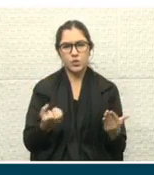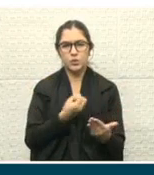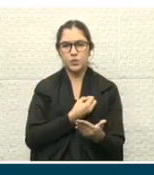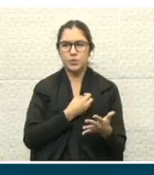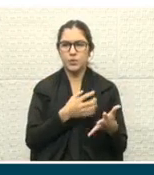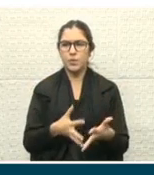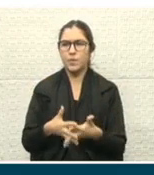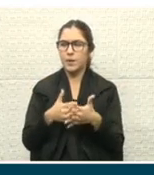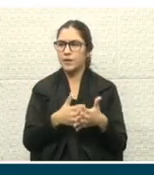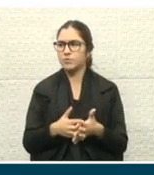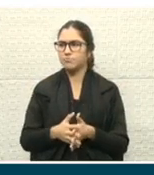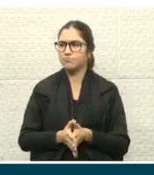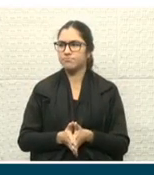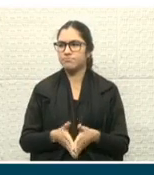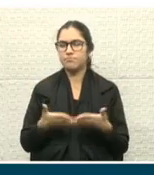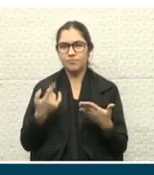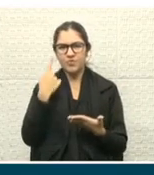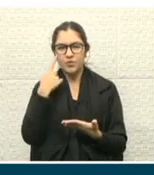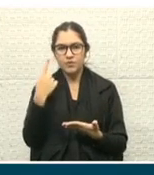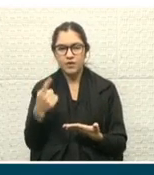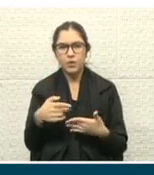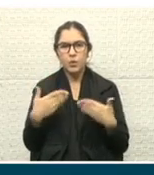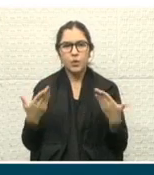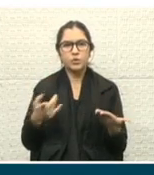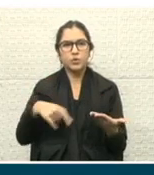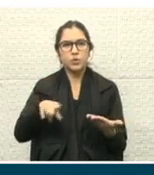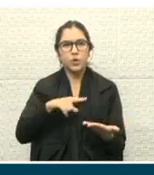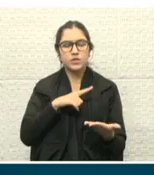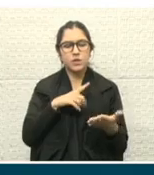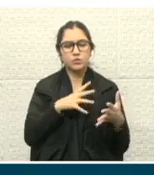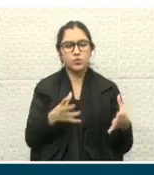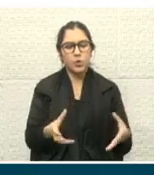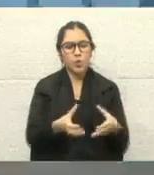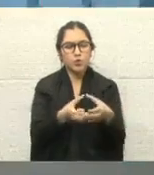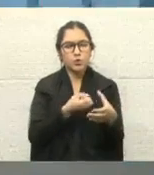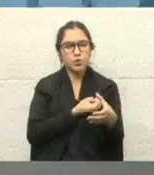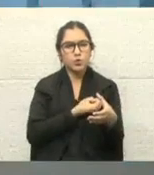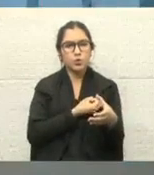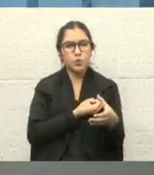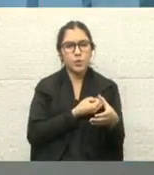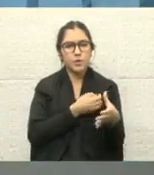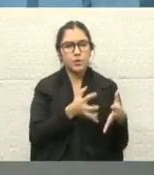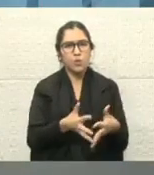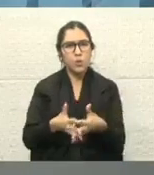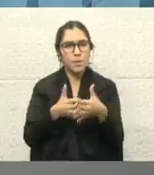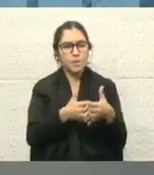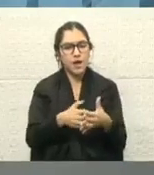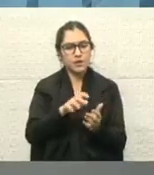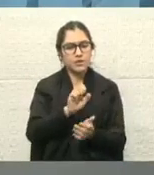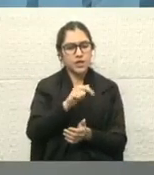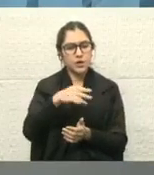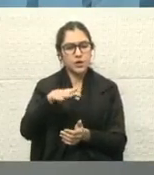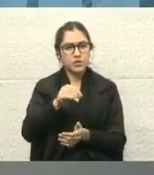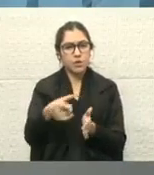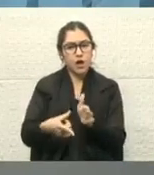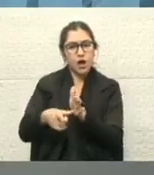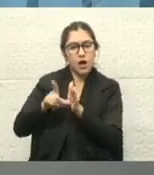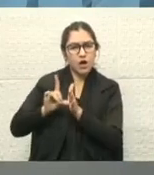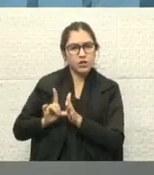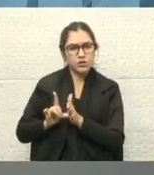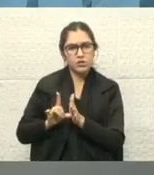número complexo. Então, observe que quando nós temos o conjunto de números complexos, equações que antes